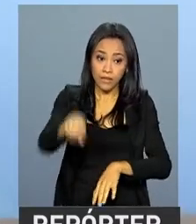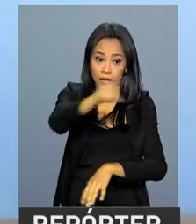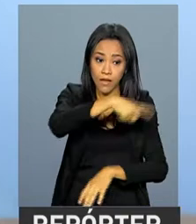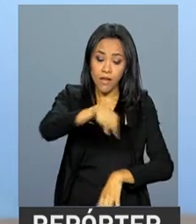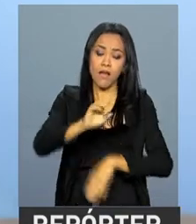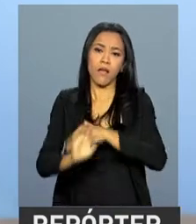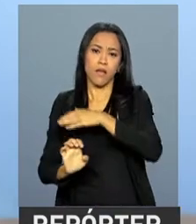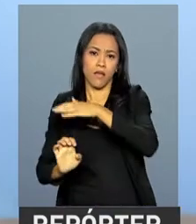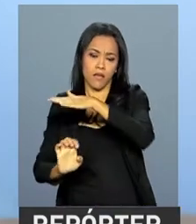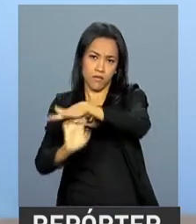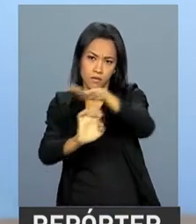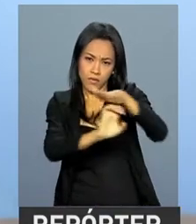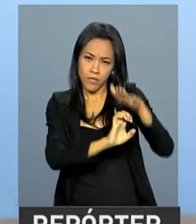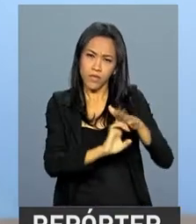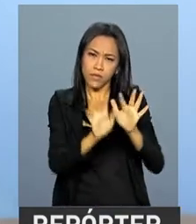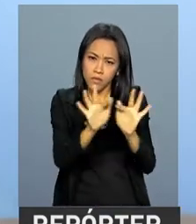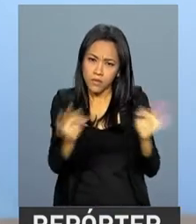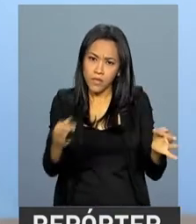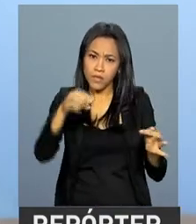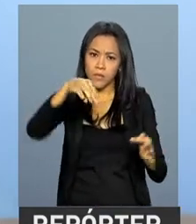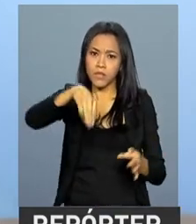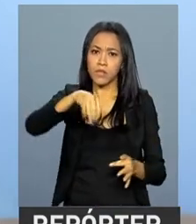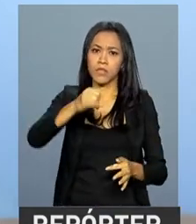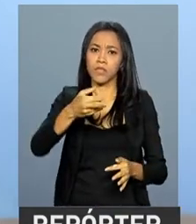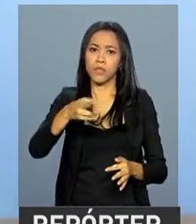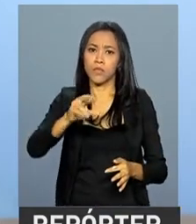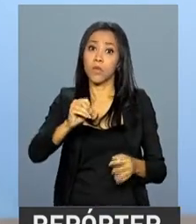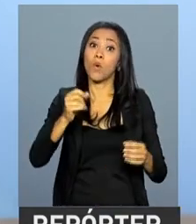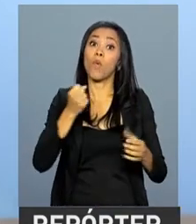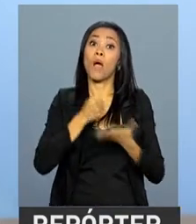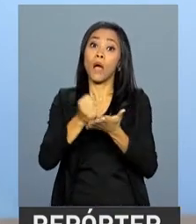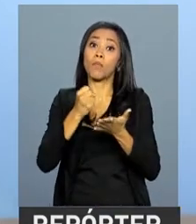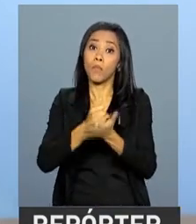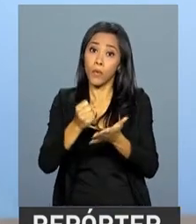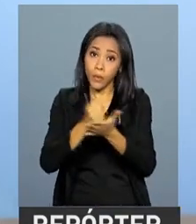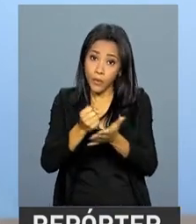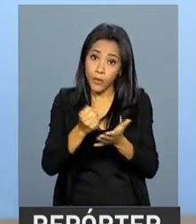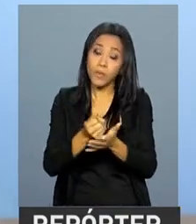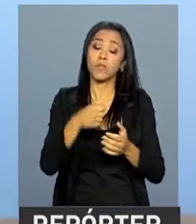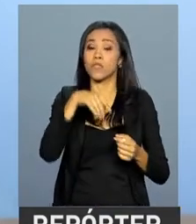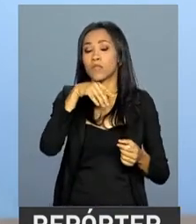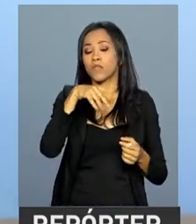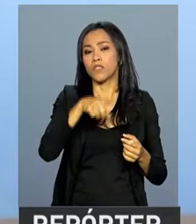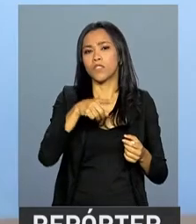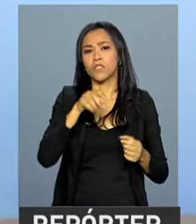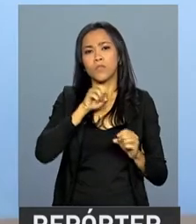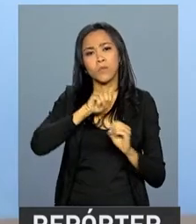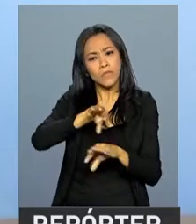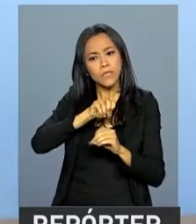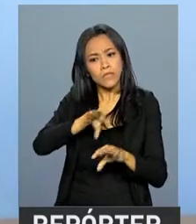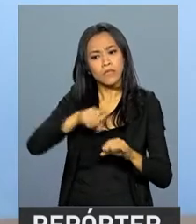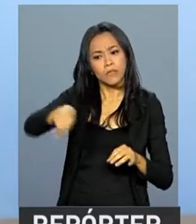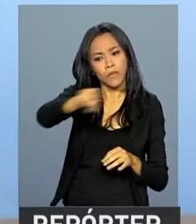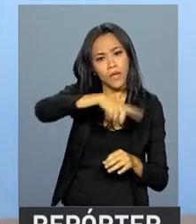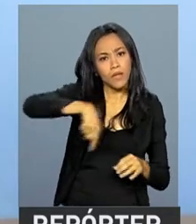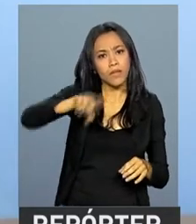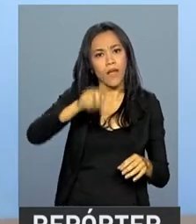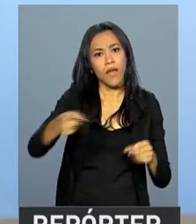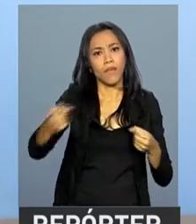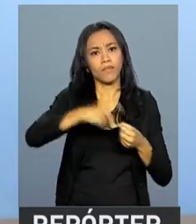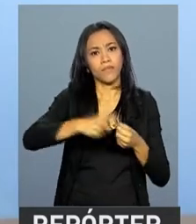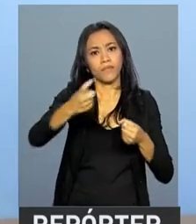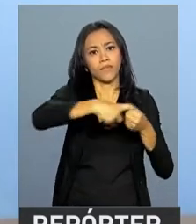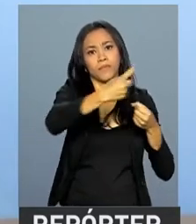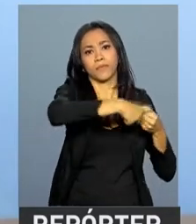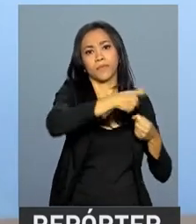empresários com o apoio de instituições de ensino públicas e particulares a expectativa é credenciar 500 instituições